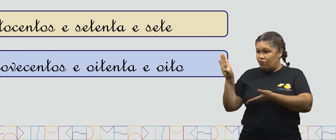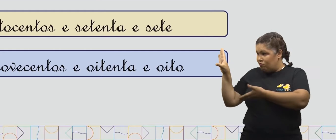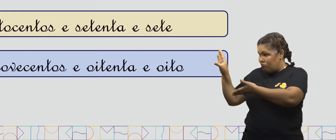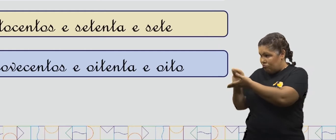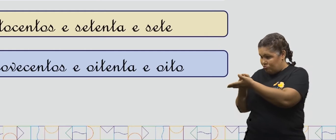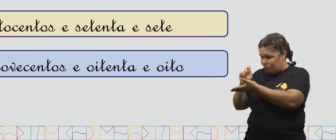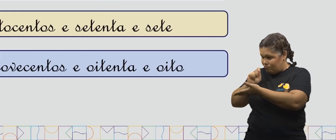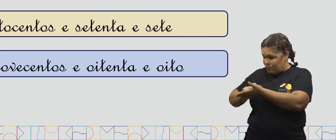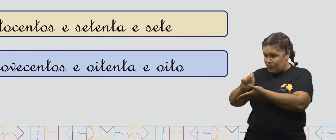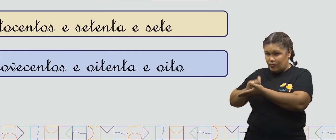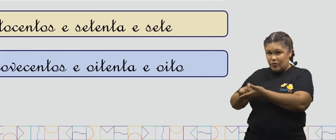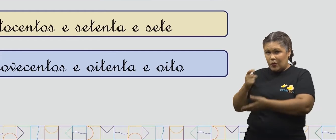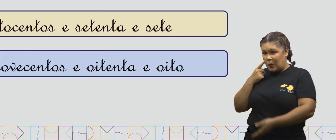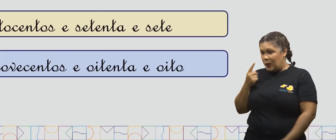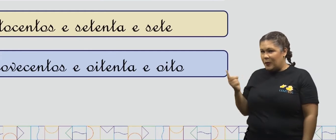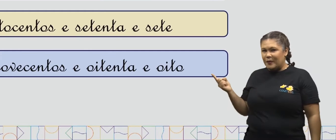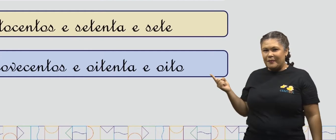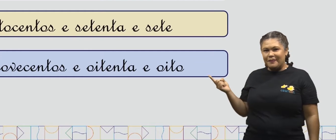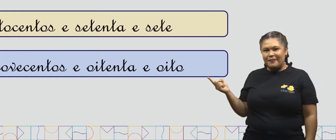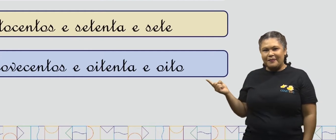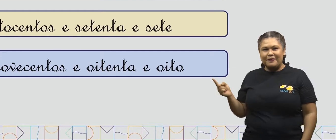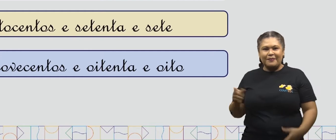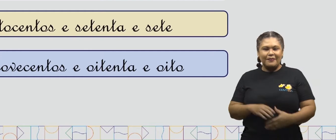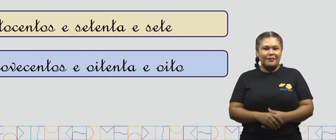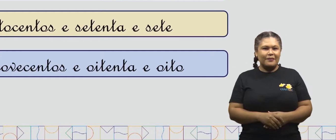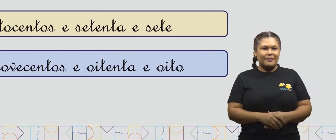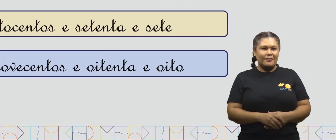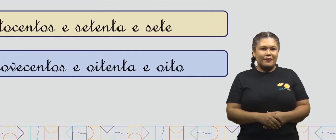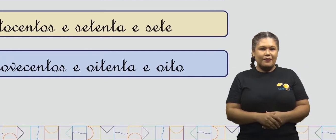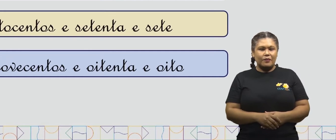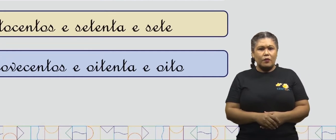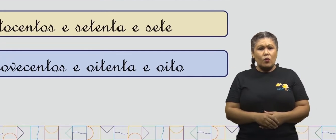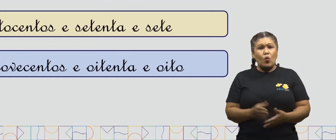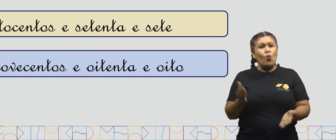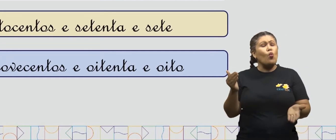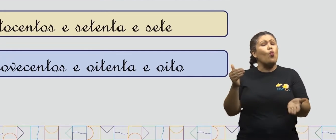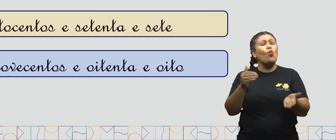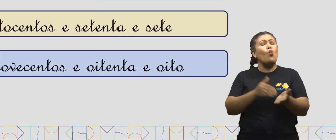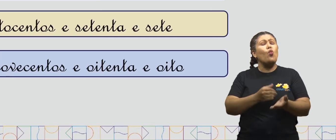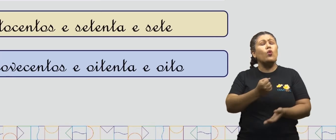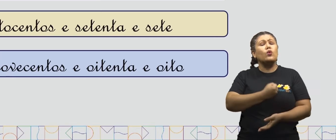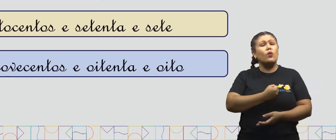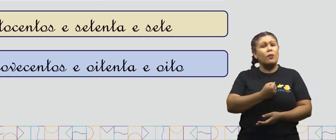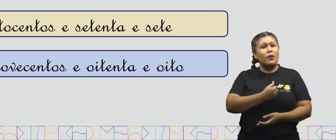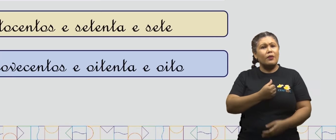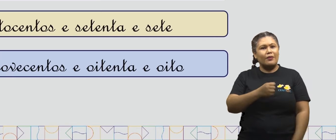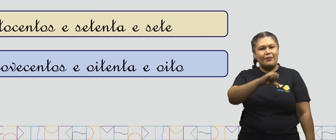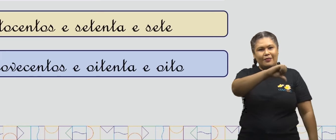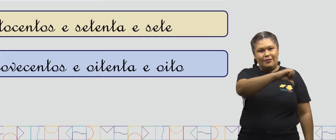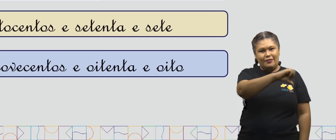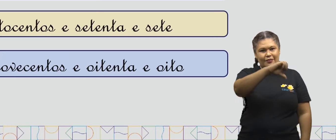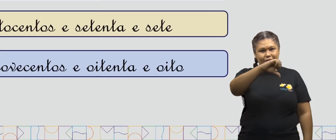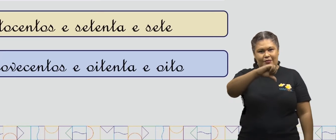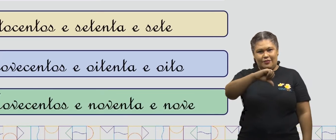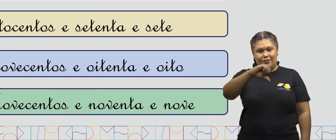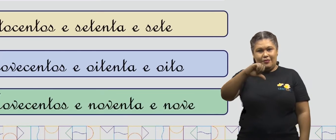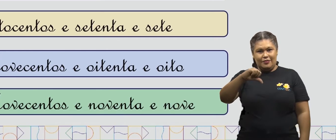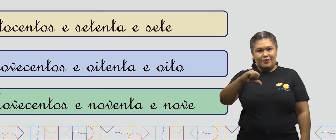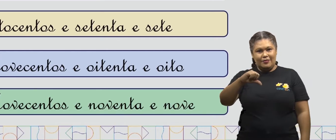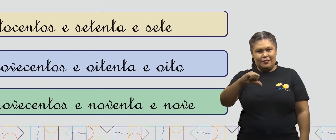988. Viu como ele se escreve? Não deixa de escrever aí. E por último, nós temos o número